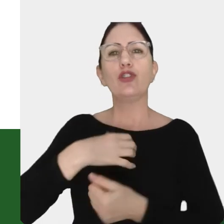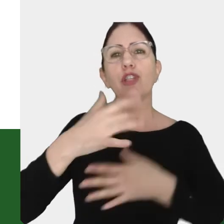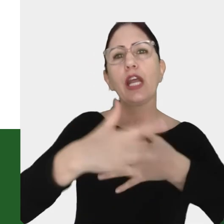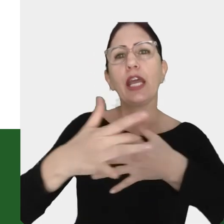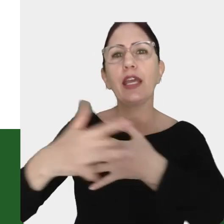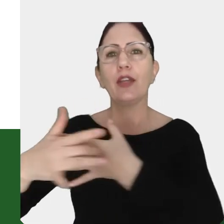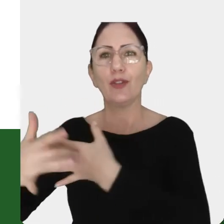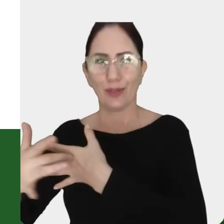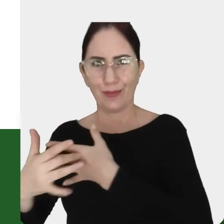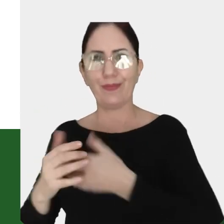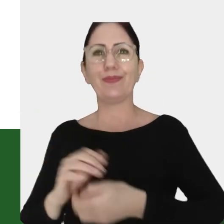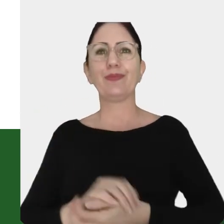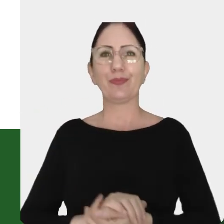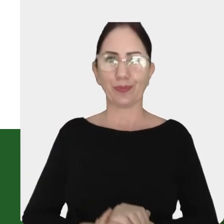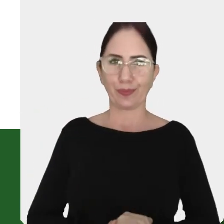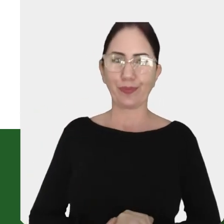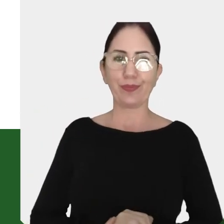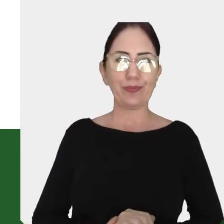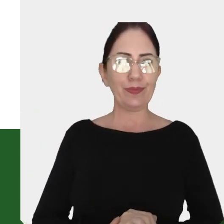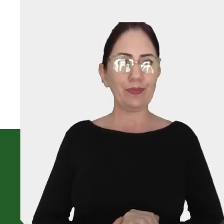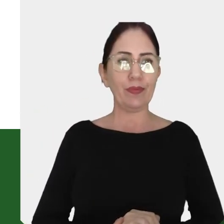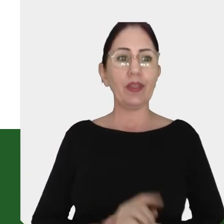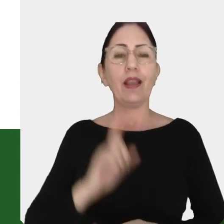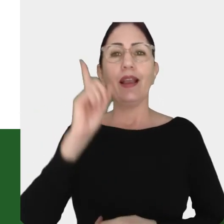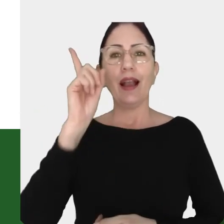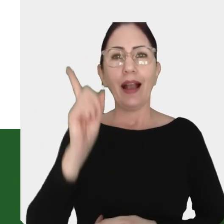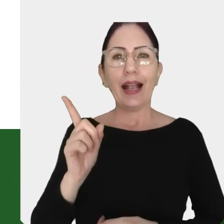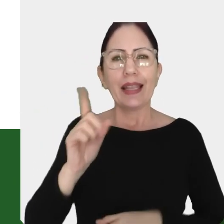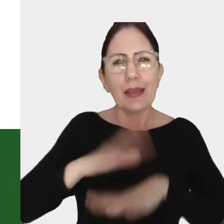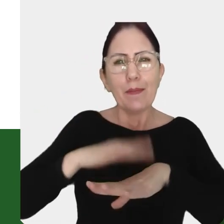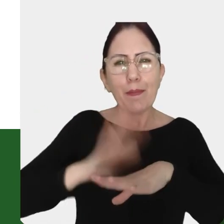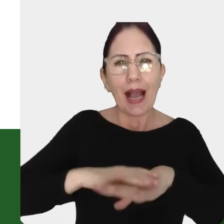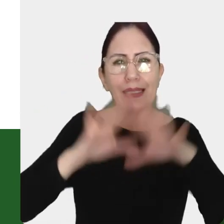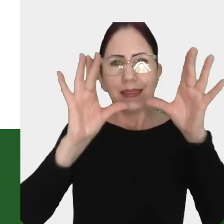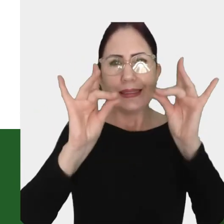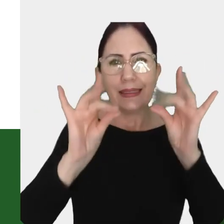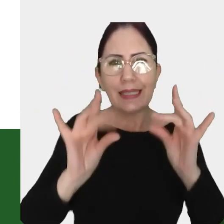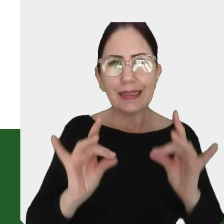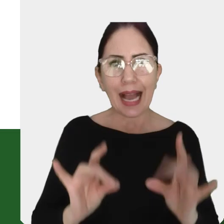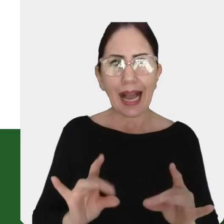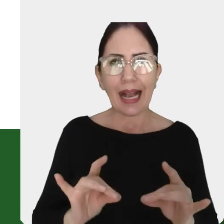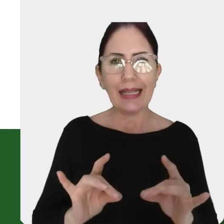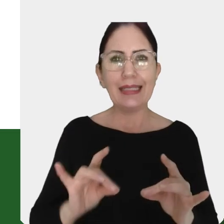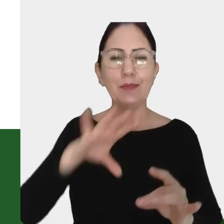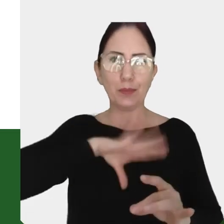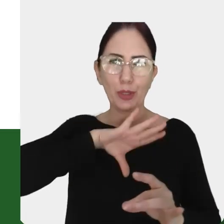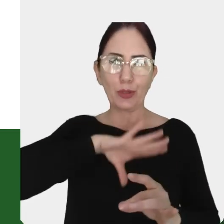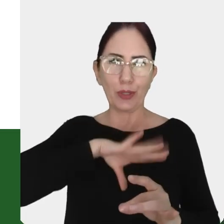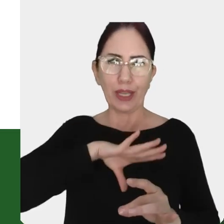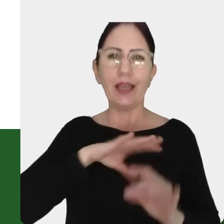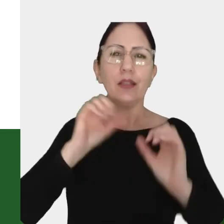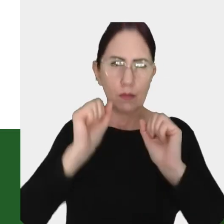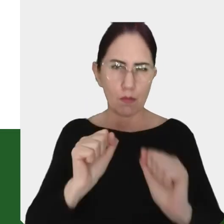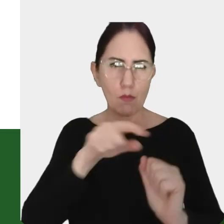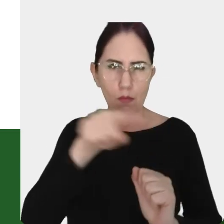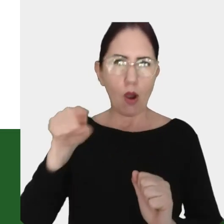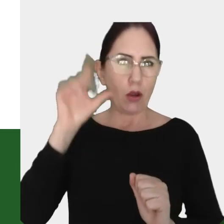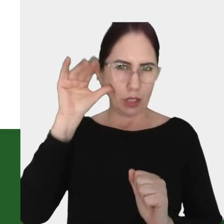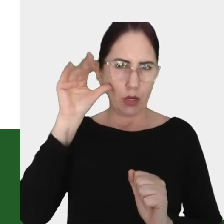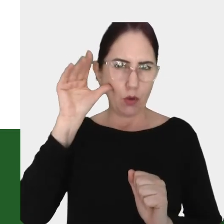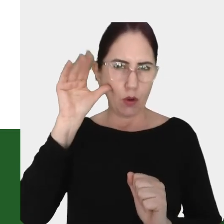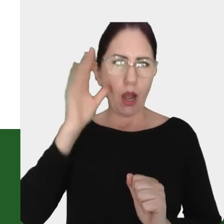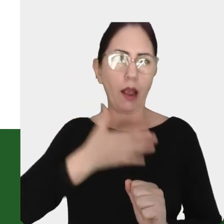Então, aqui é esse mesmo framework, um pouco mais detalhado em português. Vocês também podem dar uma estudada.